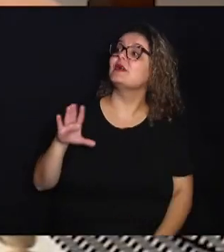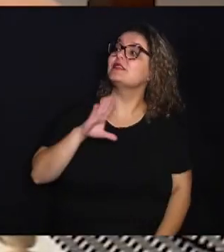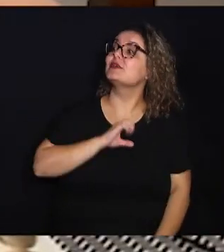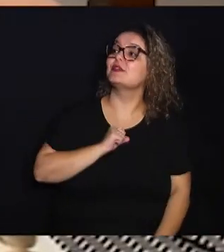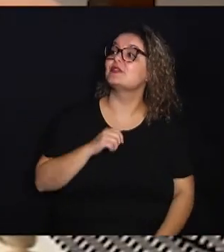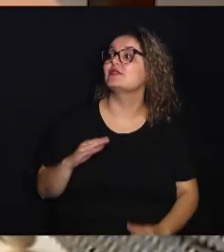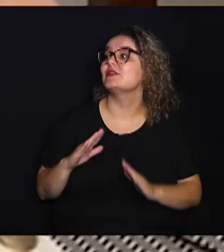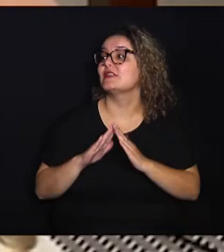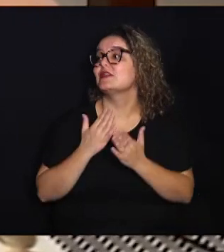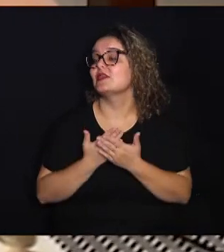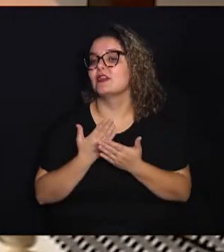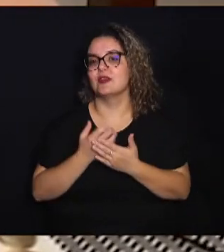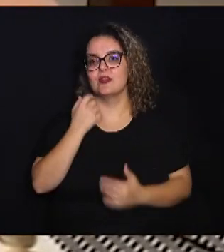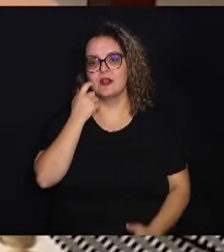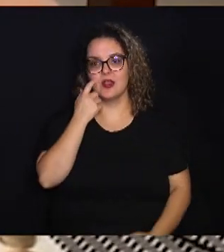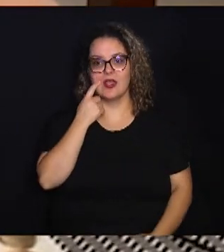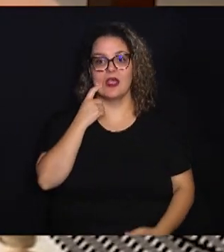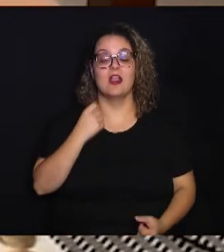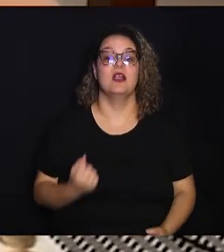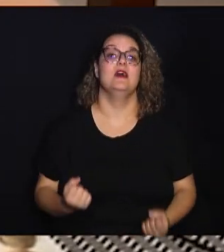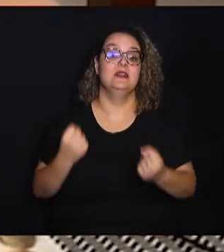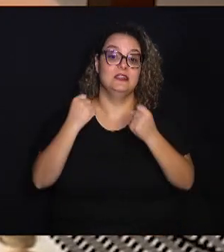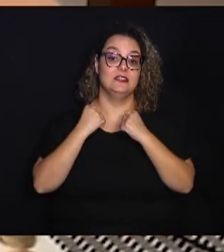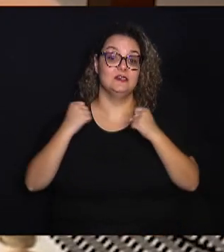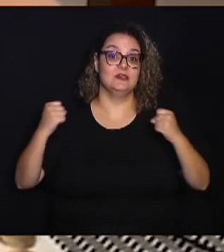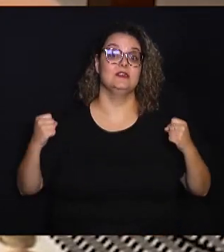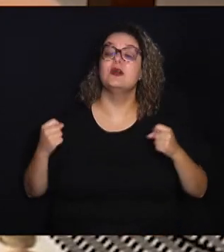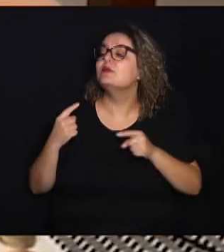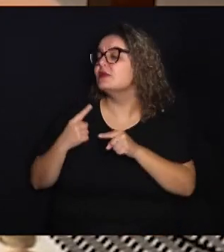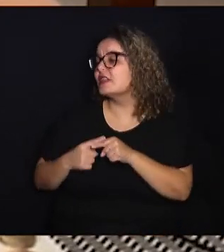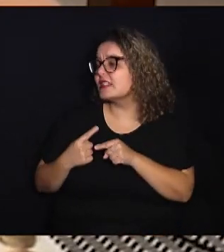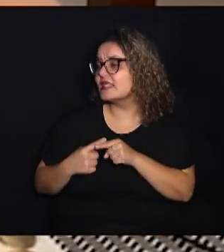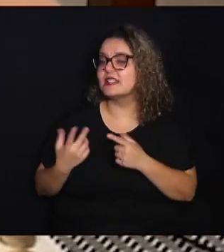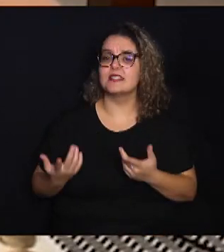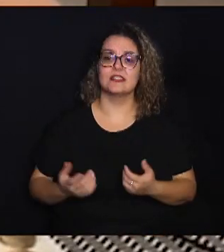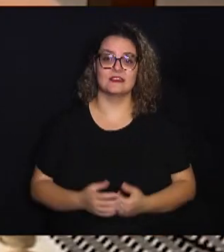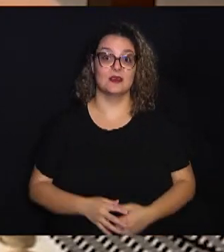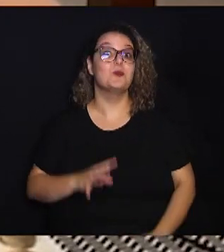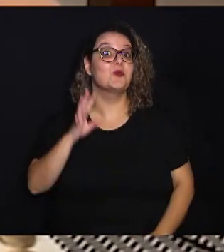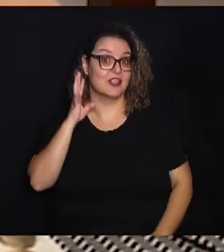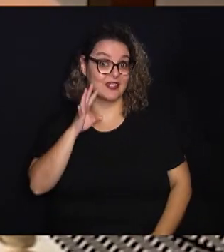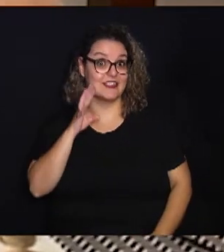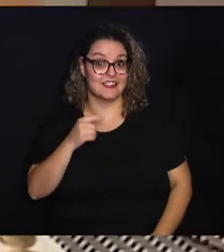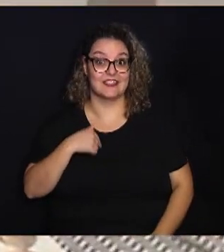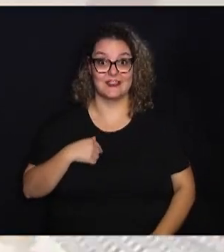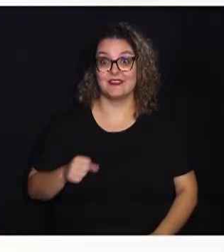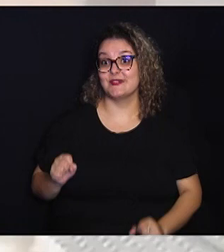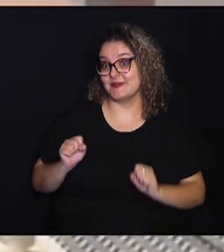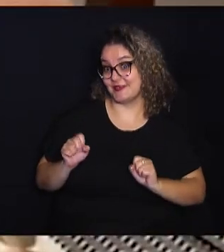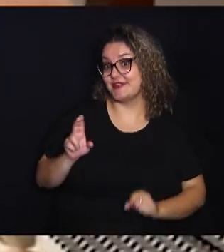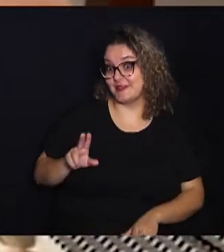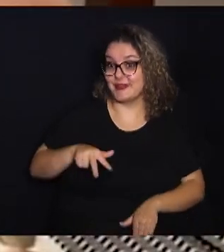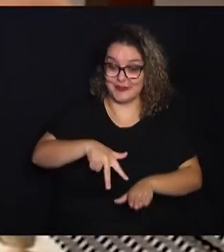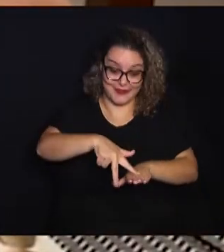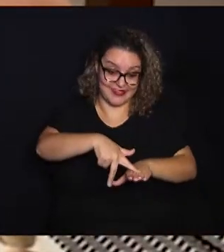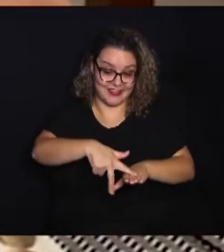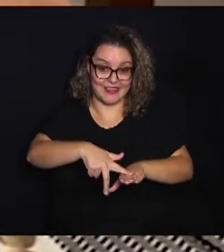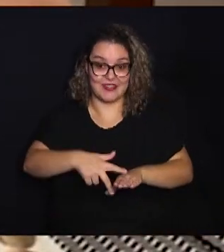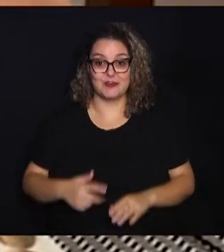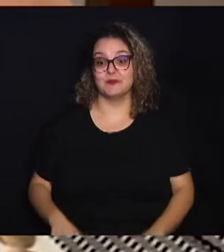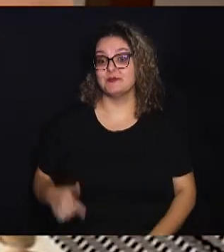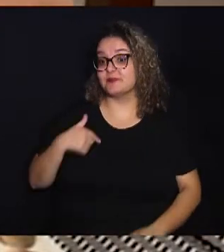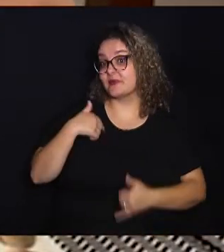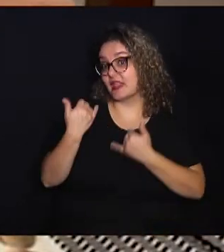na escola? Educação física. Por quê? Legal, e eu posso usar o skate. Eu